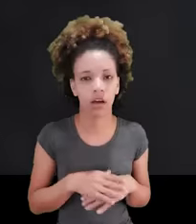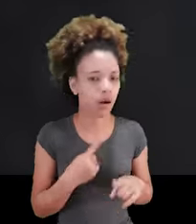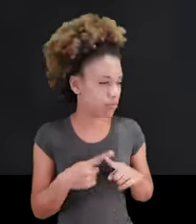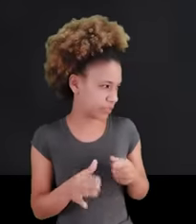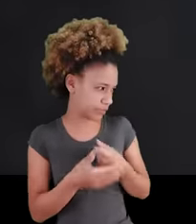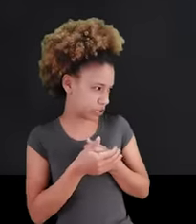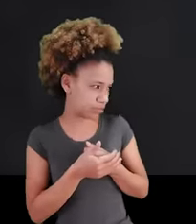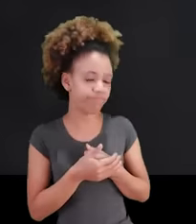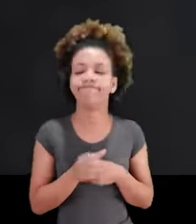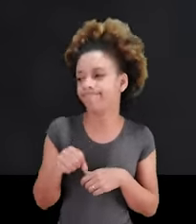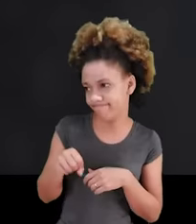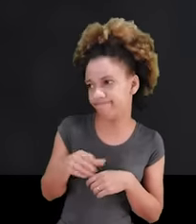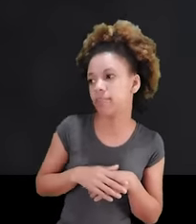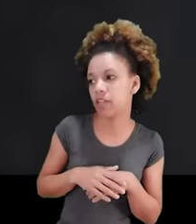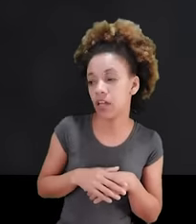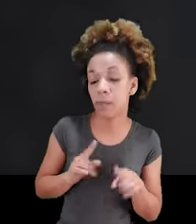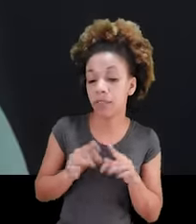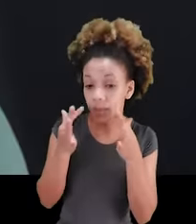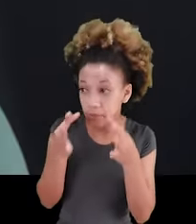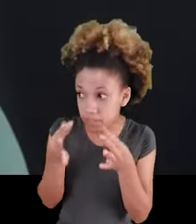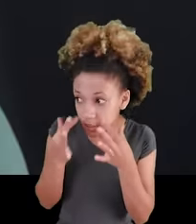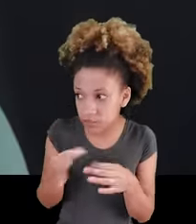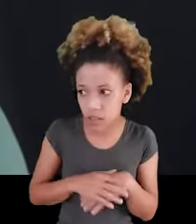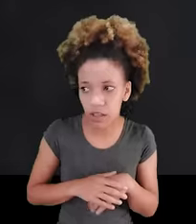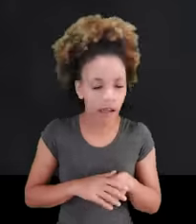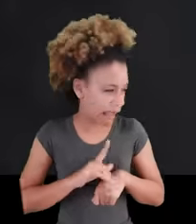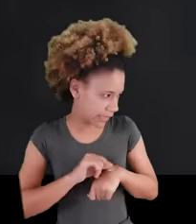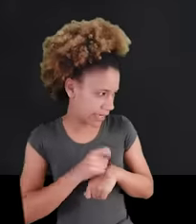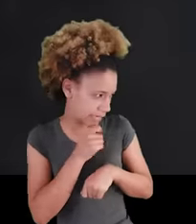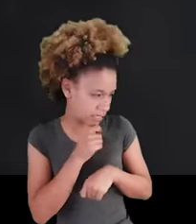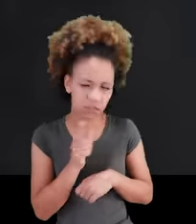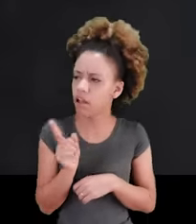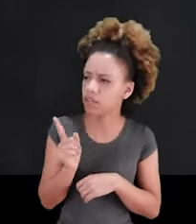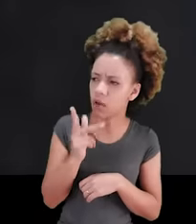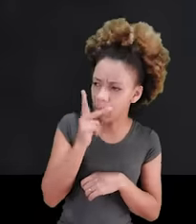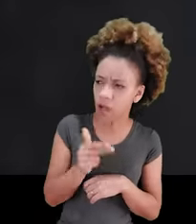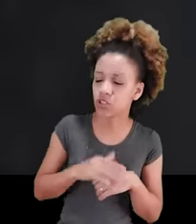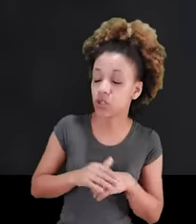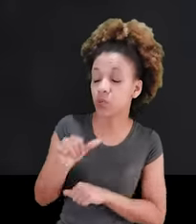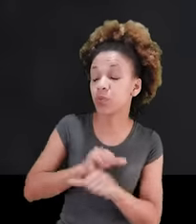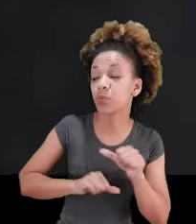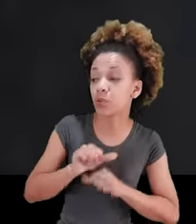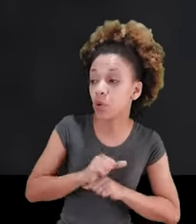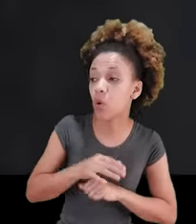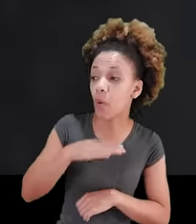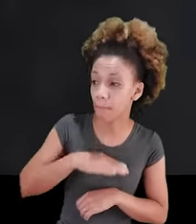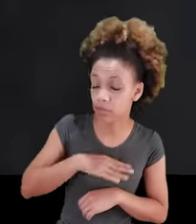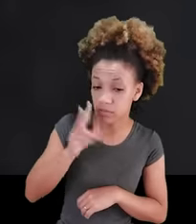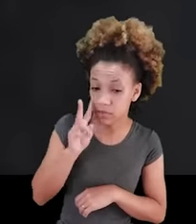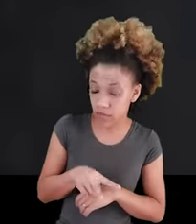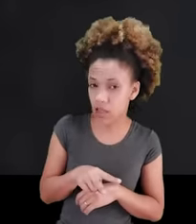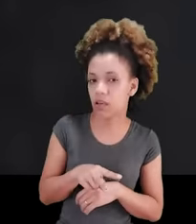fechados, porque nós estávamos fechados e atrasados, nós estávamos, estava muito atrasado. Vocês se consideram atrasados ainda? Não, eu acho que o que mudou, portugueses que estão a ver